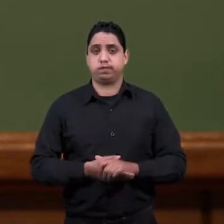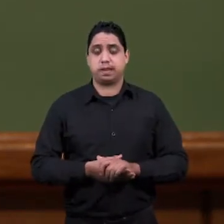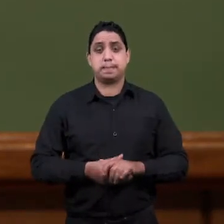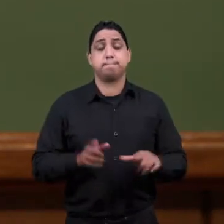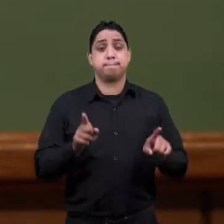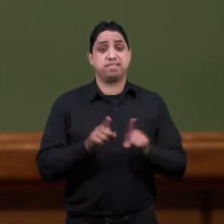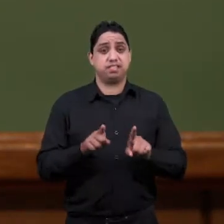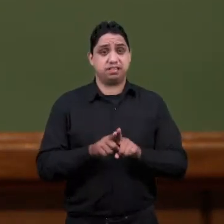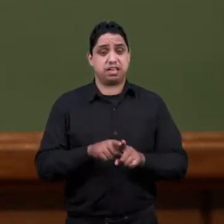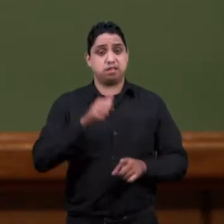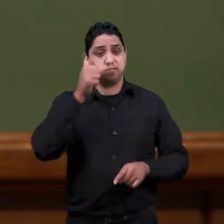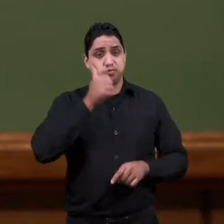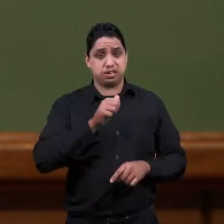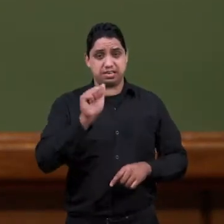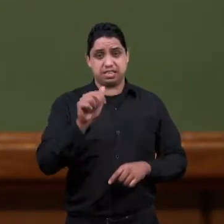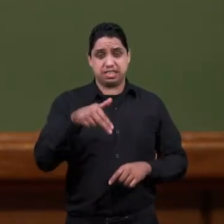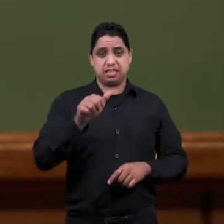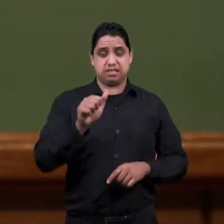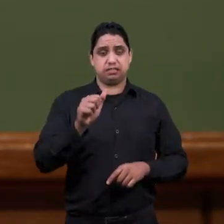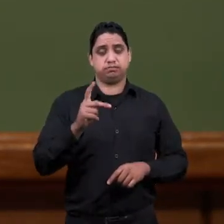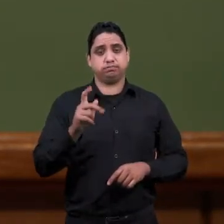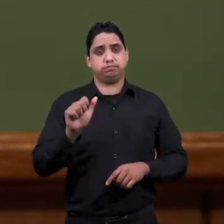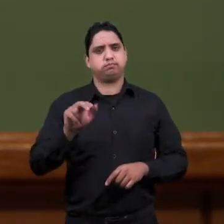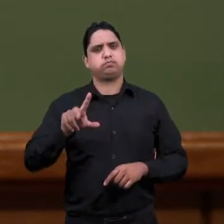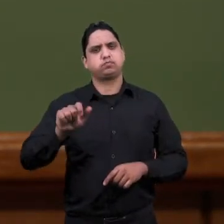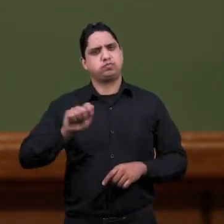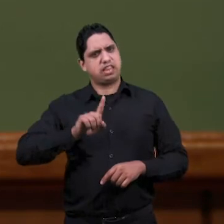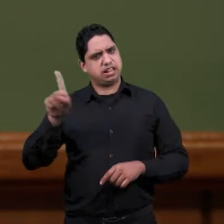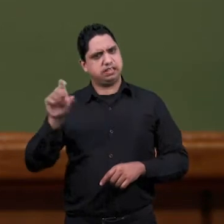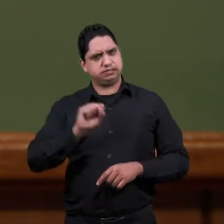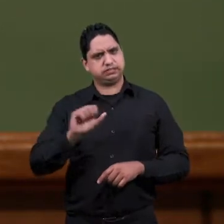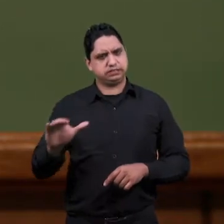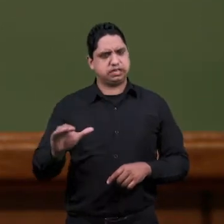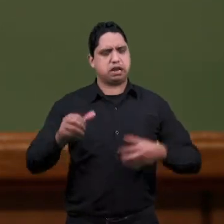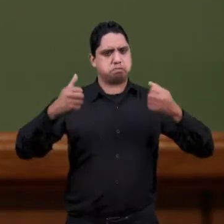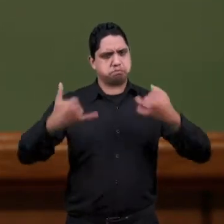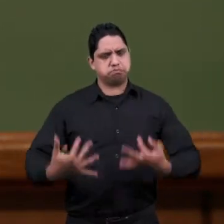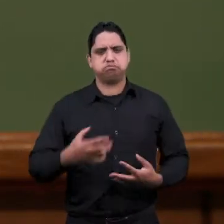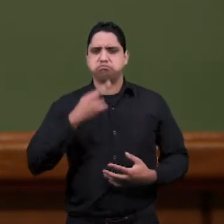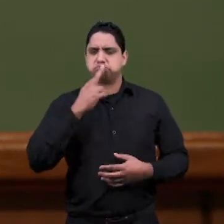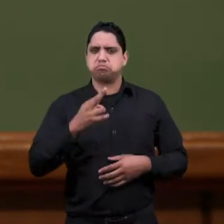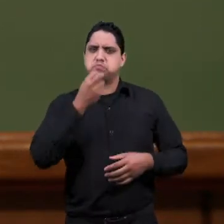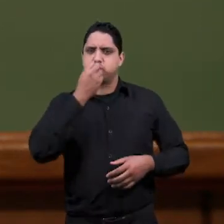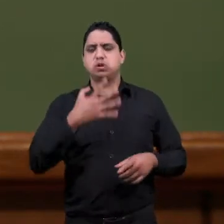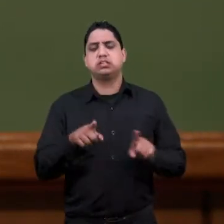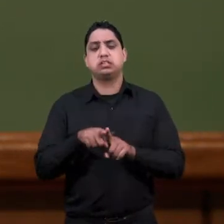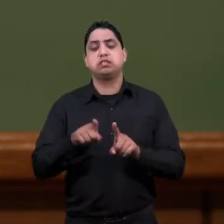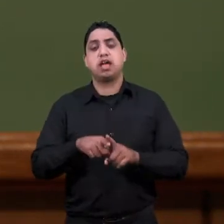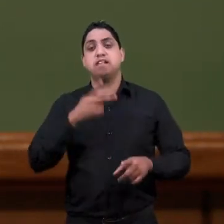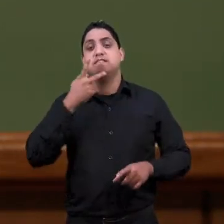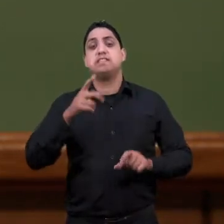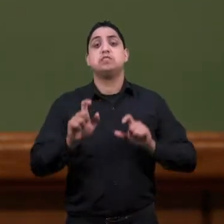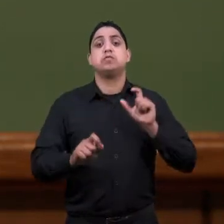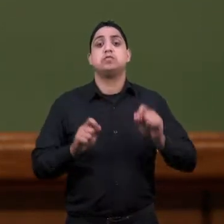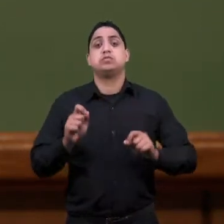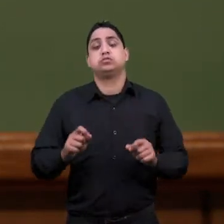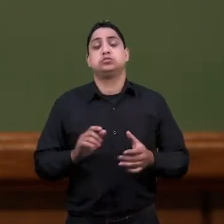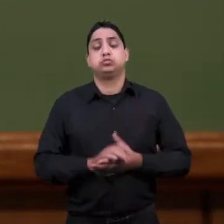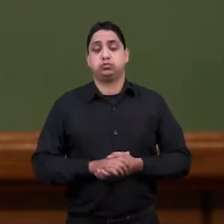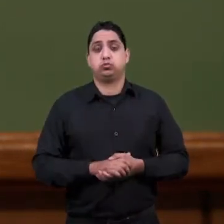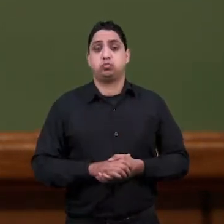nosso irmão. E também a Ana Paula, lá de Santa Catarina, muito interessante a colocação da irmã, quando ela faz ali